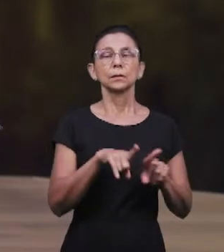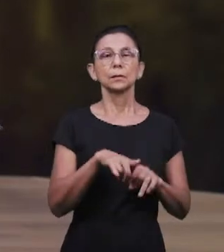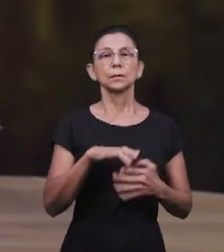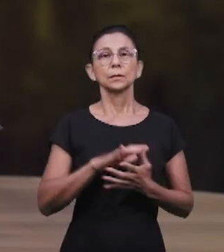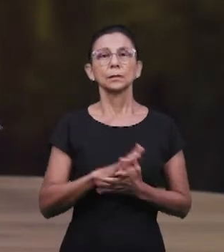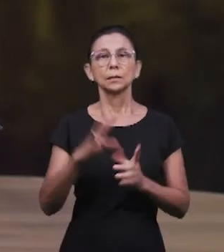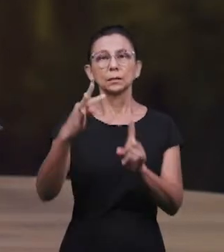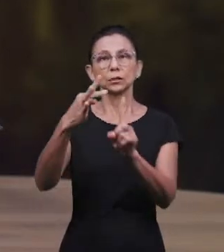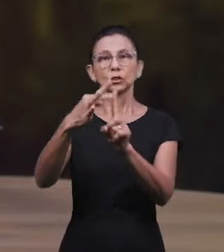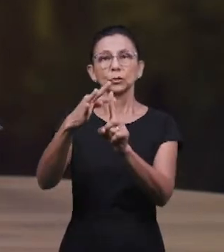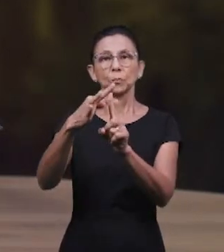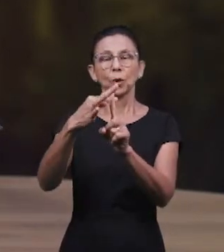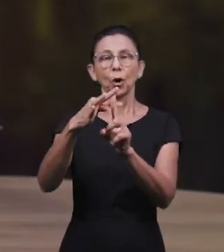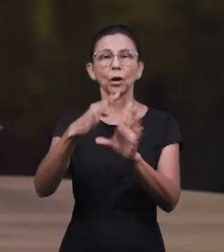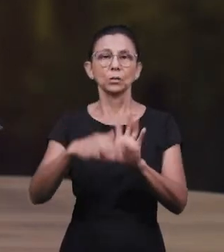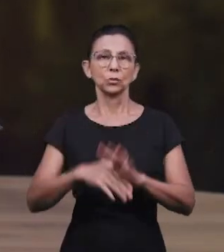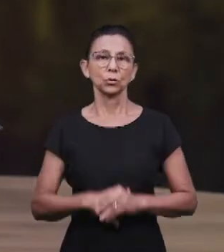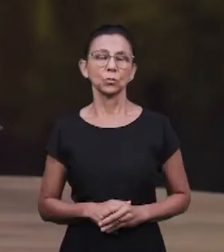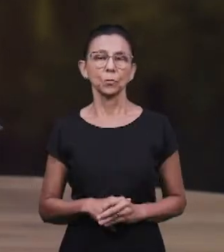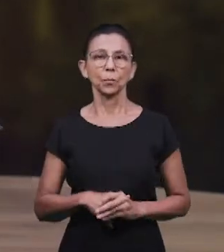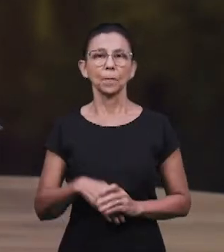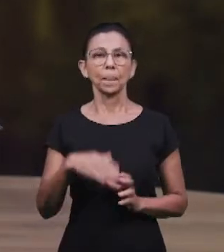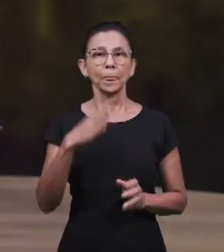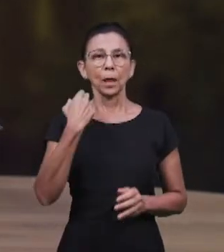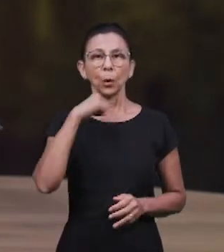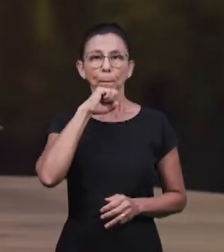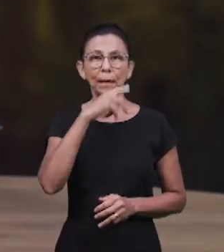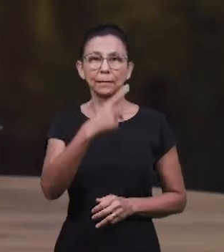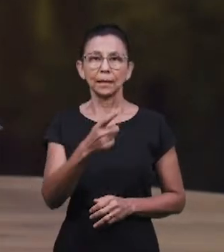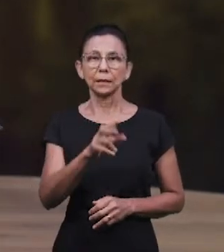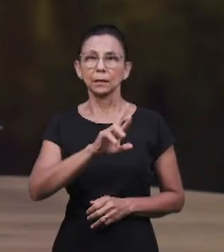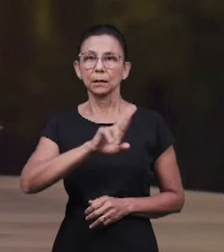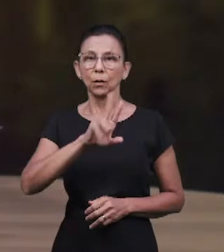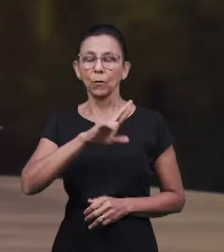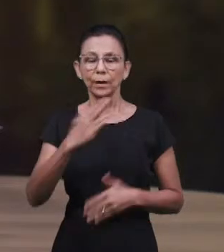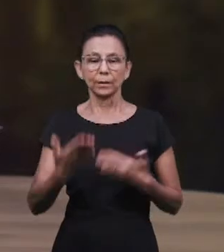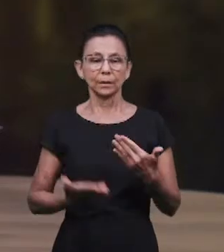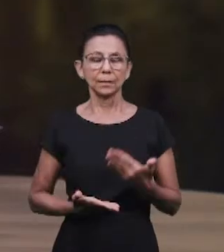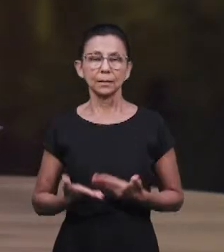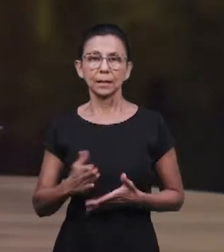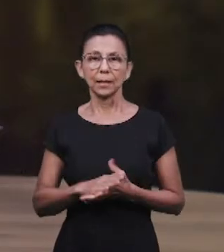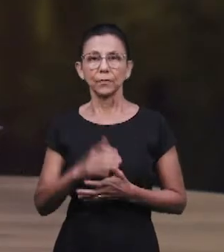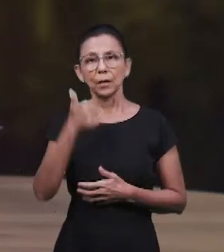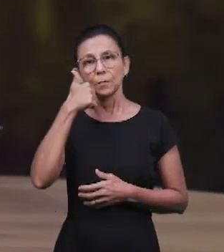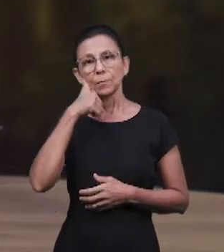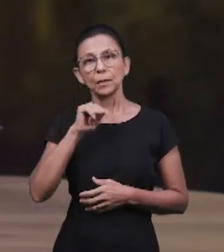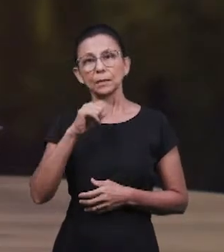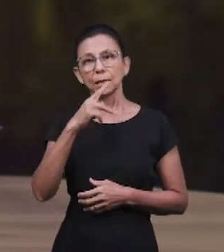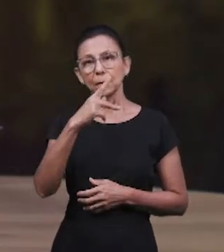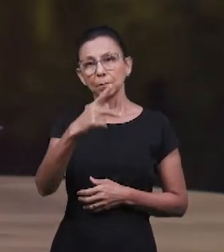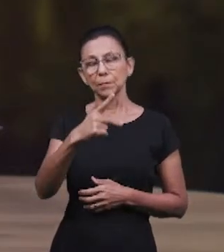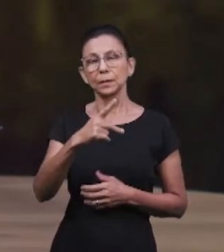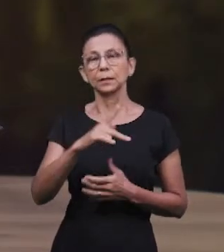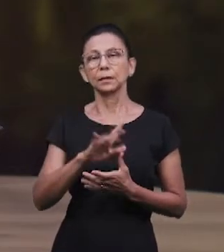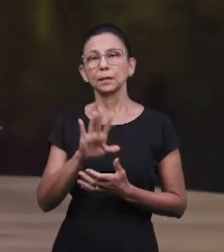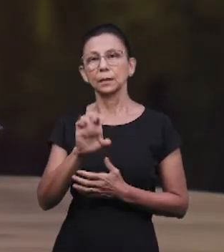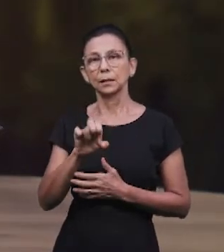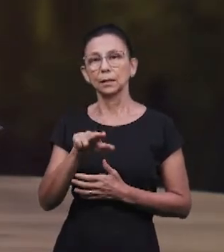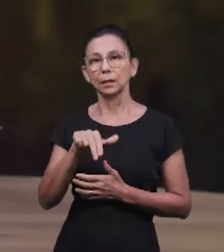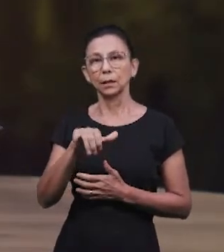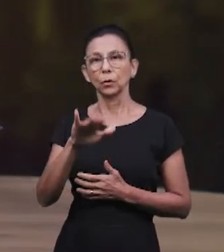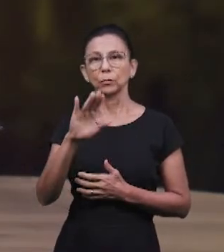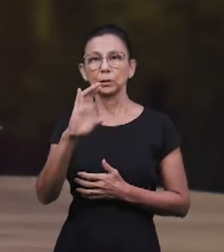Timóteo. Que coisa maravilhosa! O pai não era servo. A mãe, Eunice, e a avó